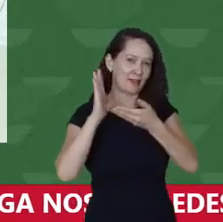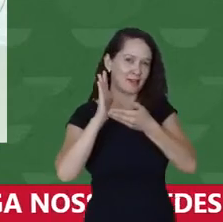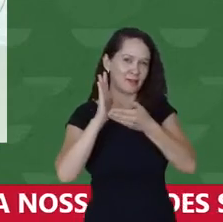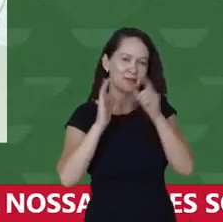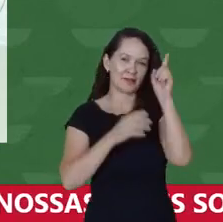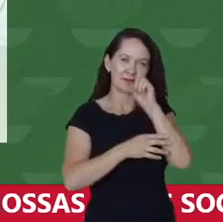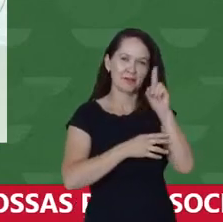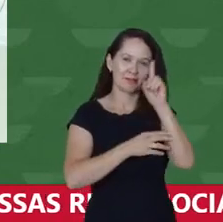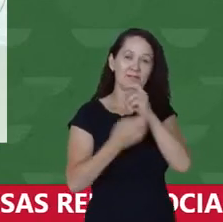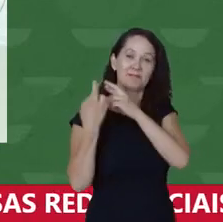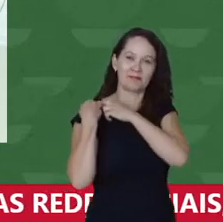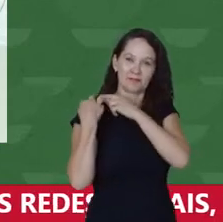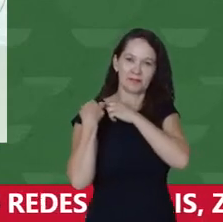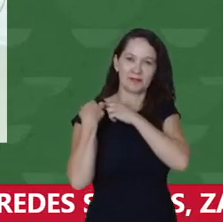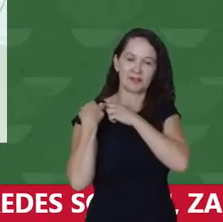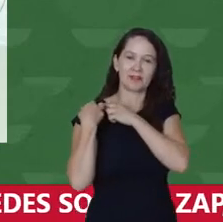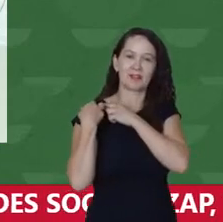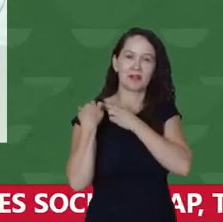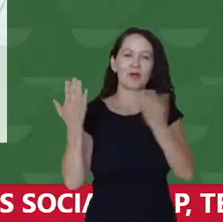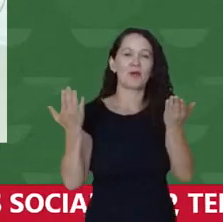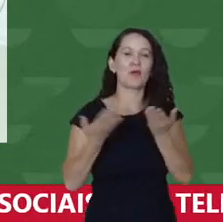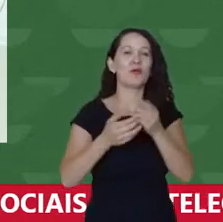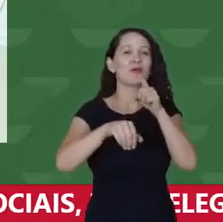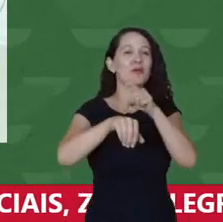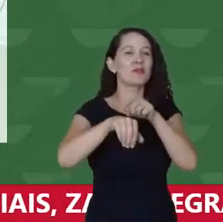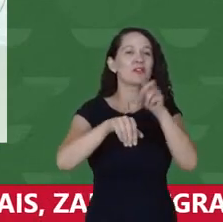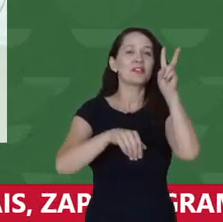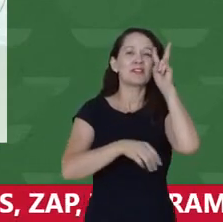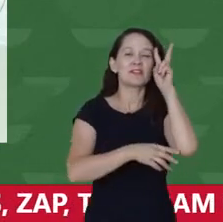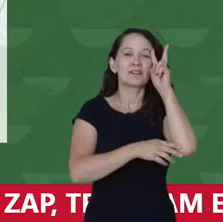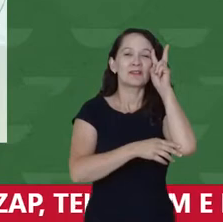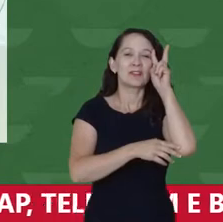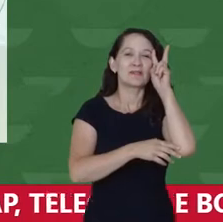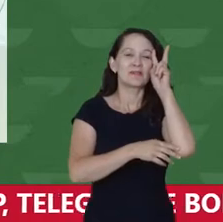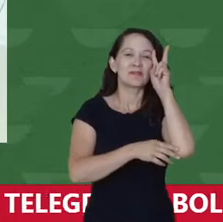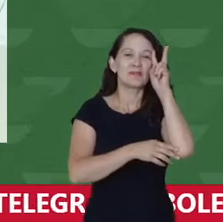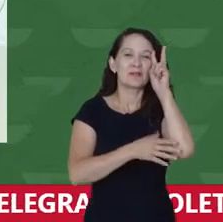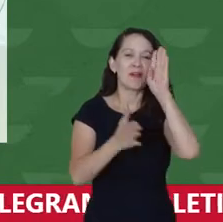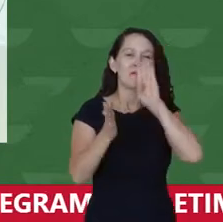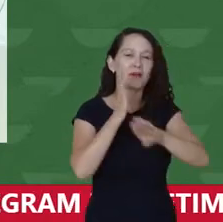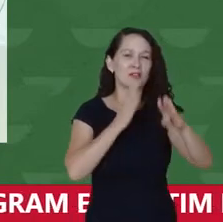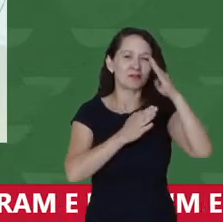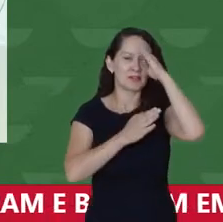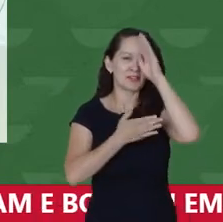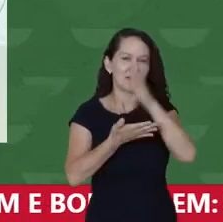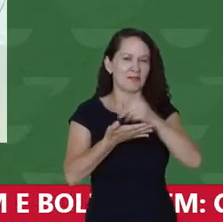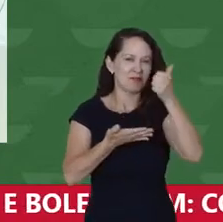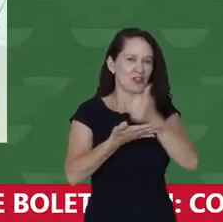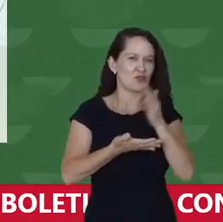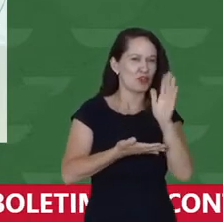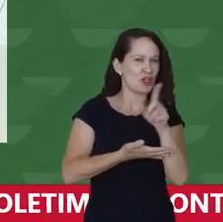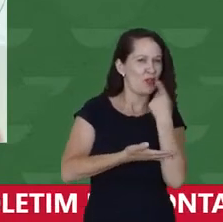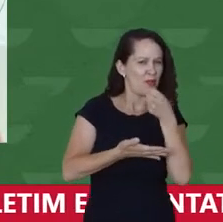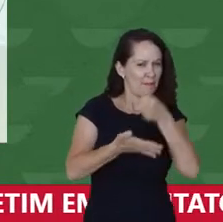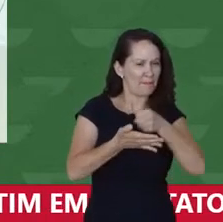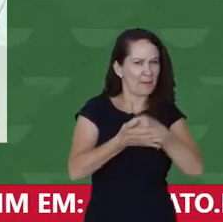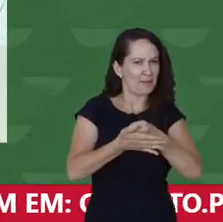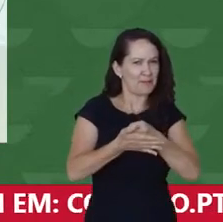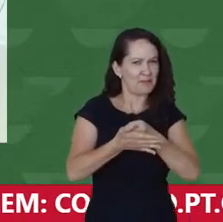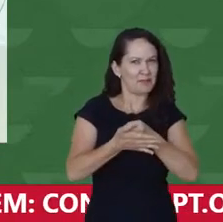Deputados, responsabilidade nesse horário desta segunda-feira. Fora Bolsonaro, impeachment já, essa é a nossa cobrança, e